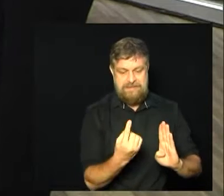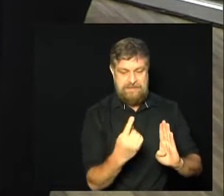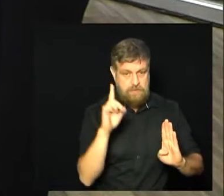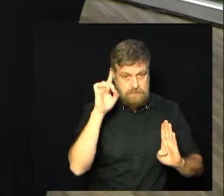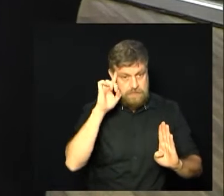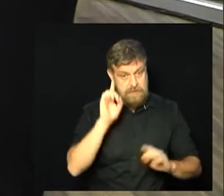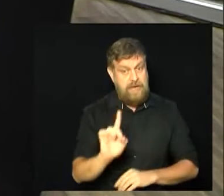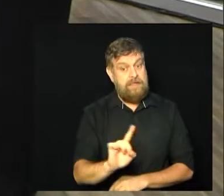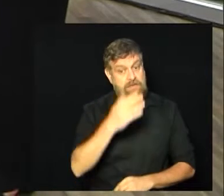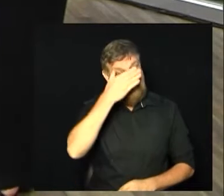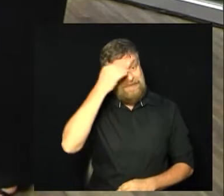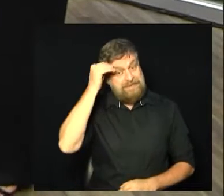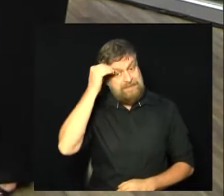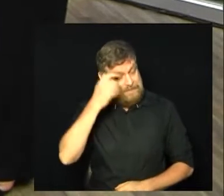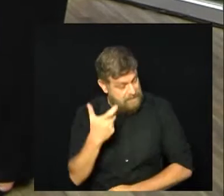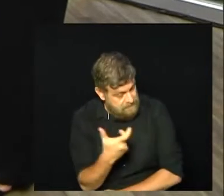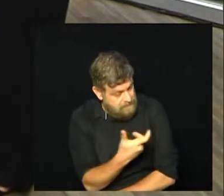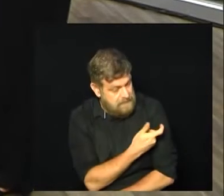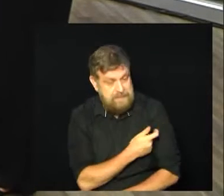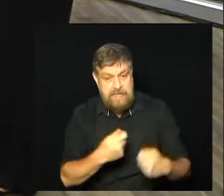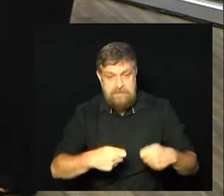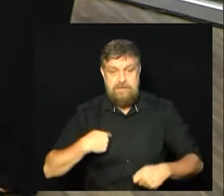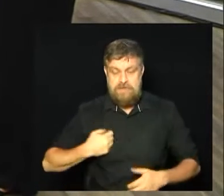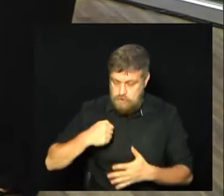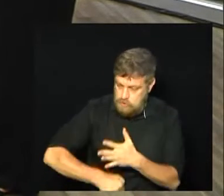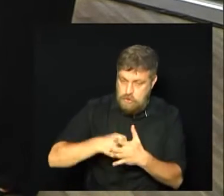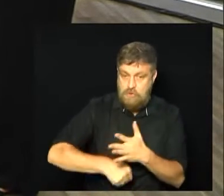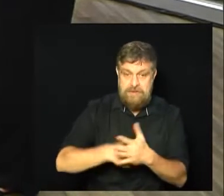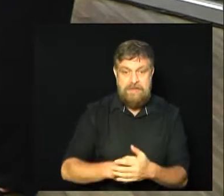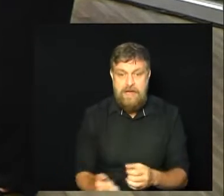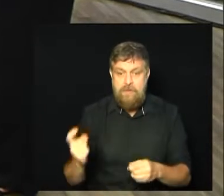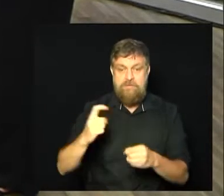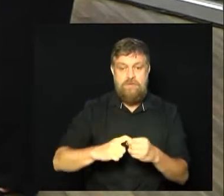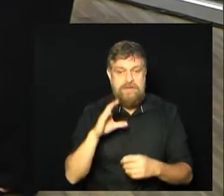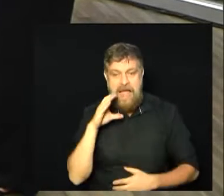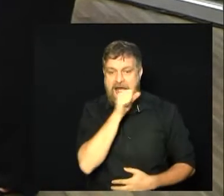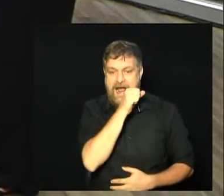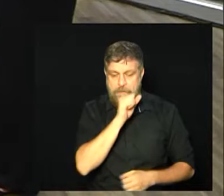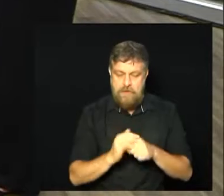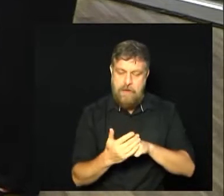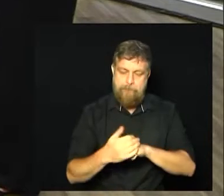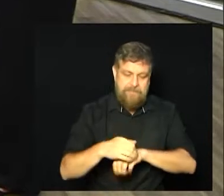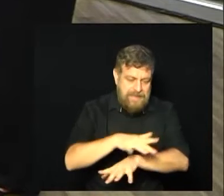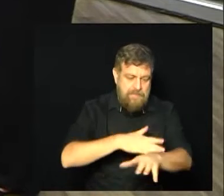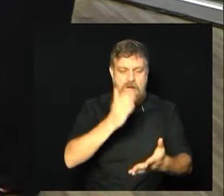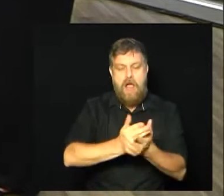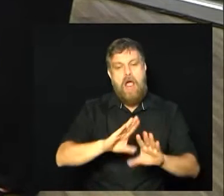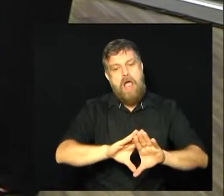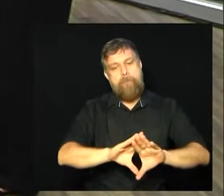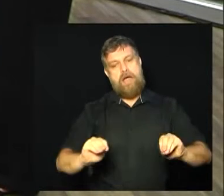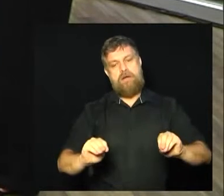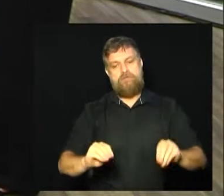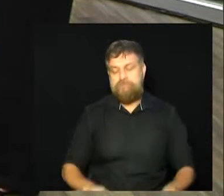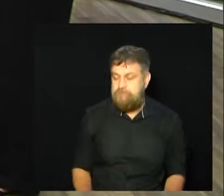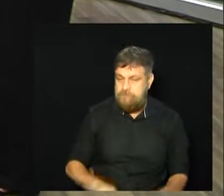então não deixe de se vacinar para a gente lutar o quanto antes para acabar com esta pandemia da Covid-19. Mina Abreu, vamos